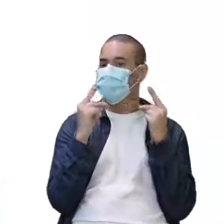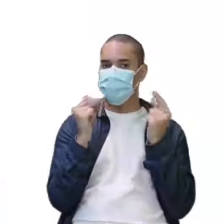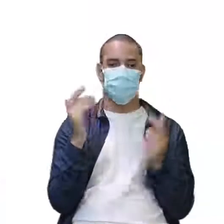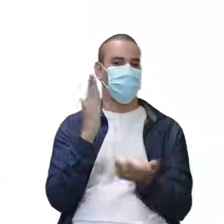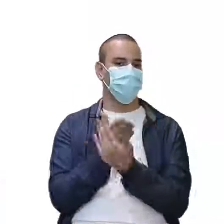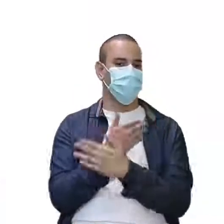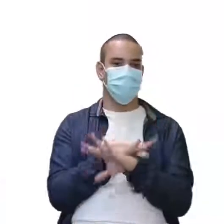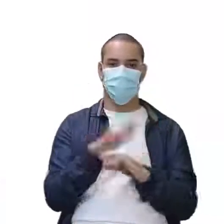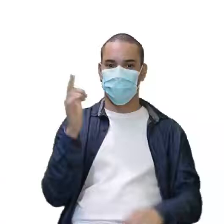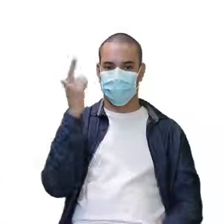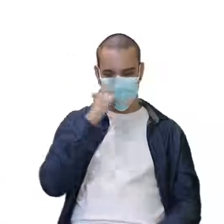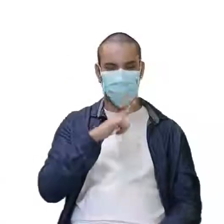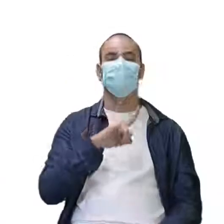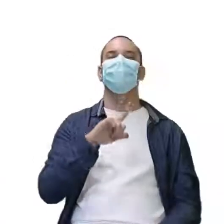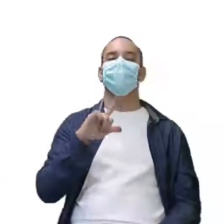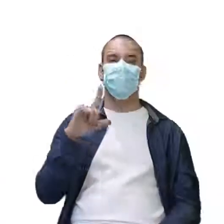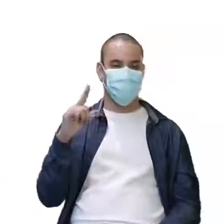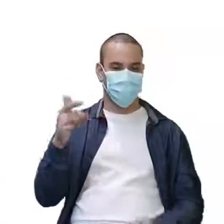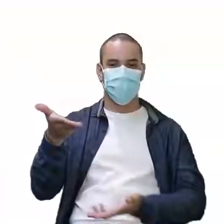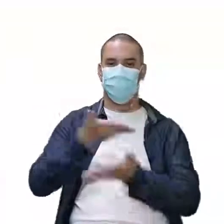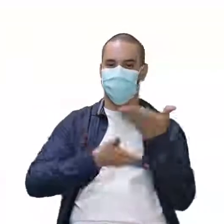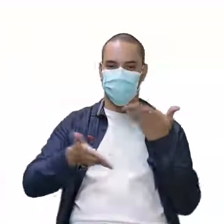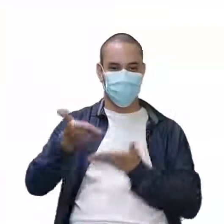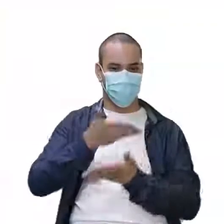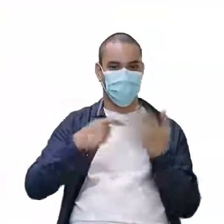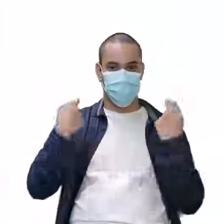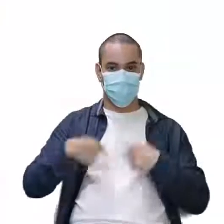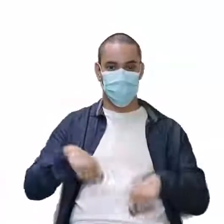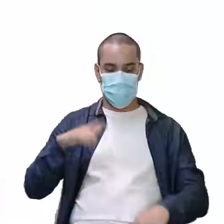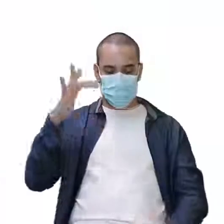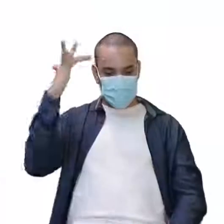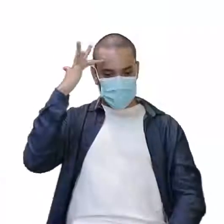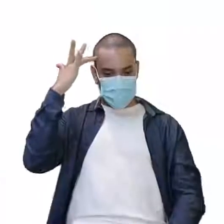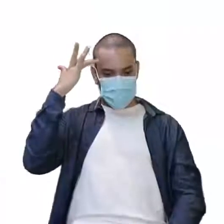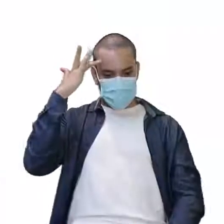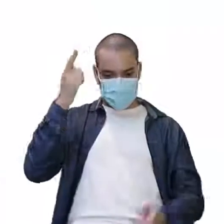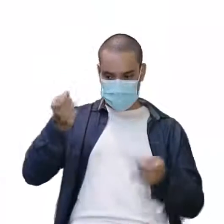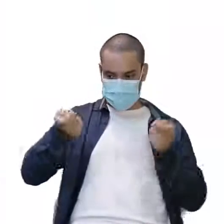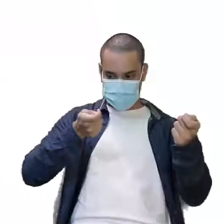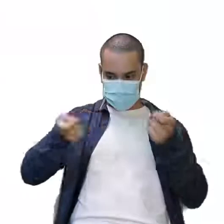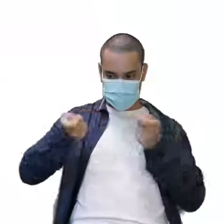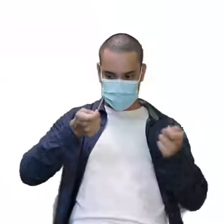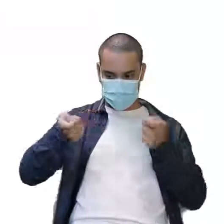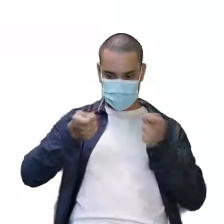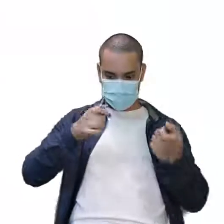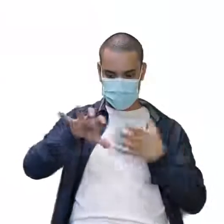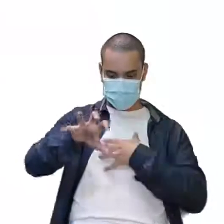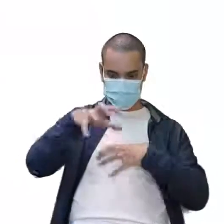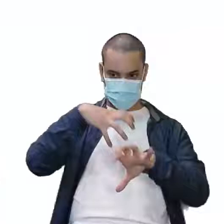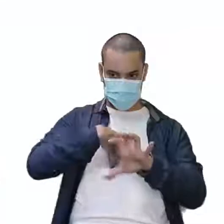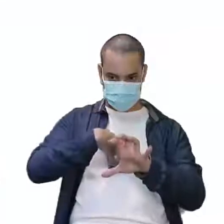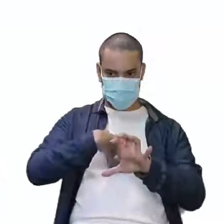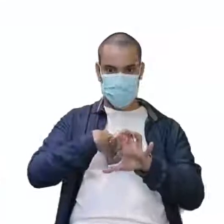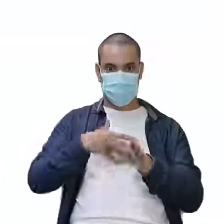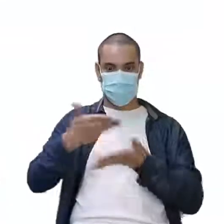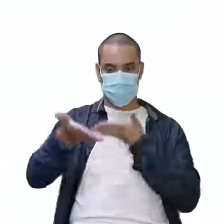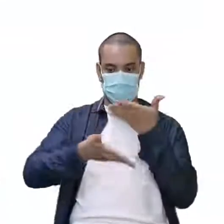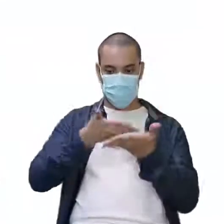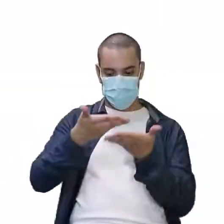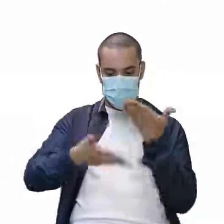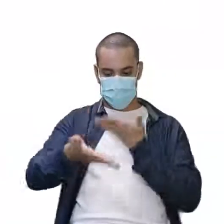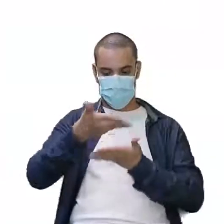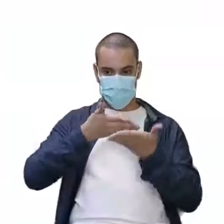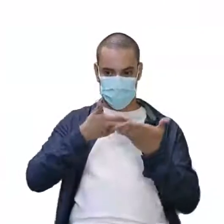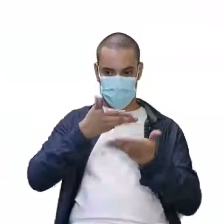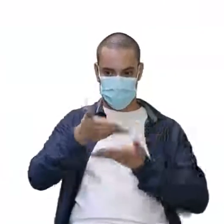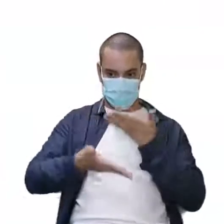consegue interagir com ninguém, né, não, Vitor? Tem que ter uma boa, né, uma recíproca, tá? Tratar bem e ser